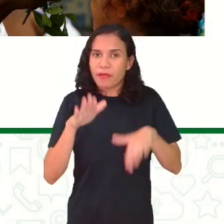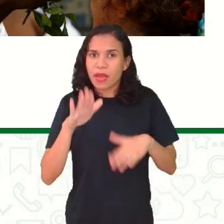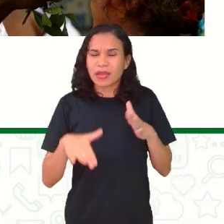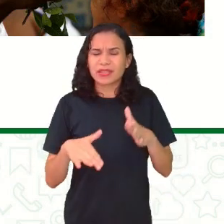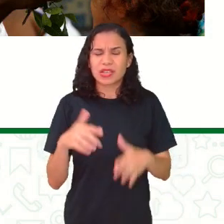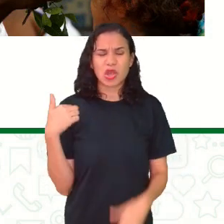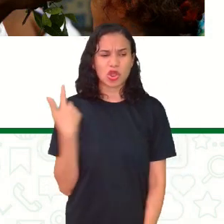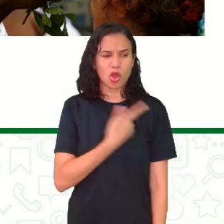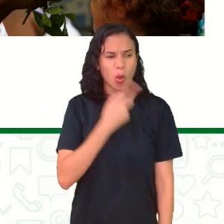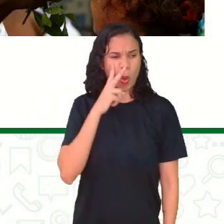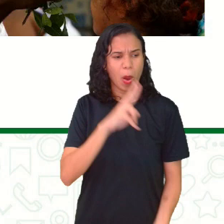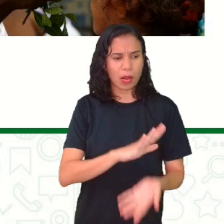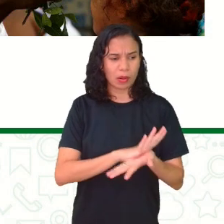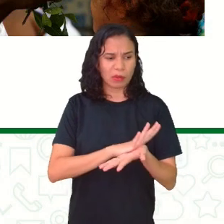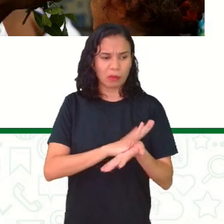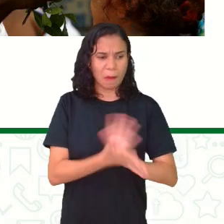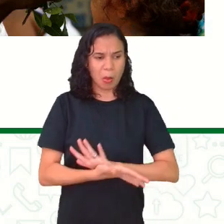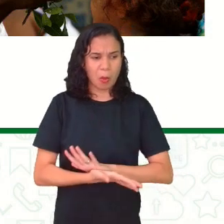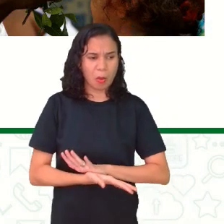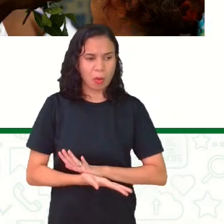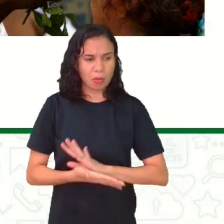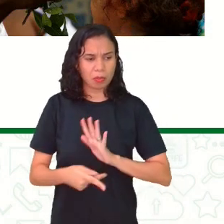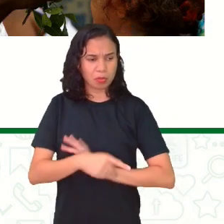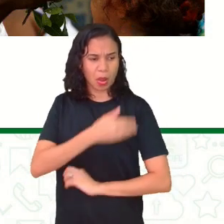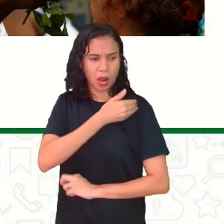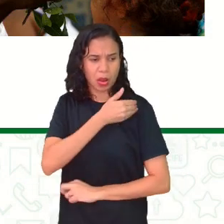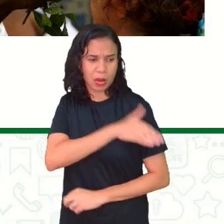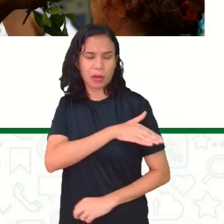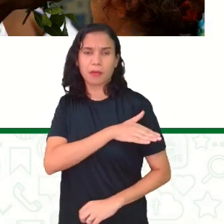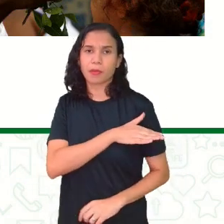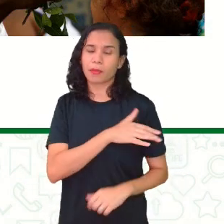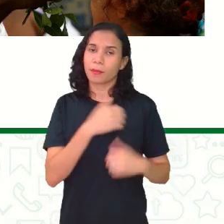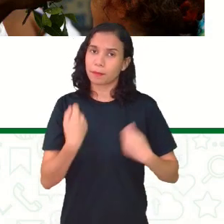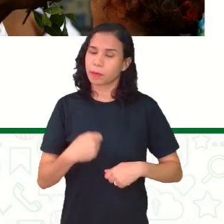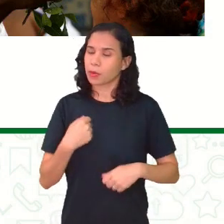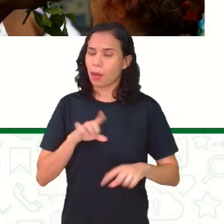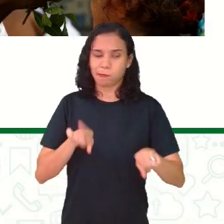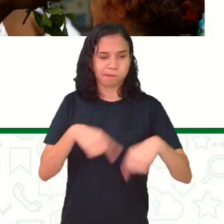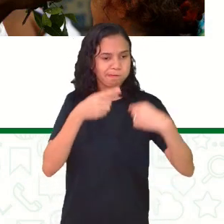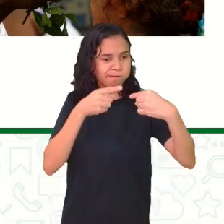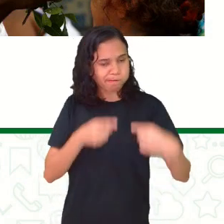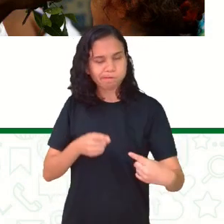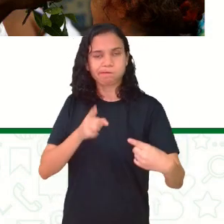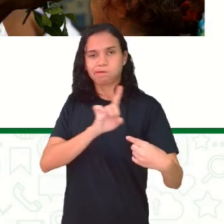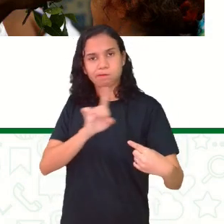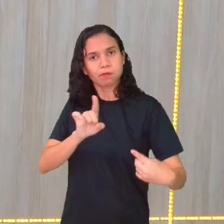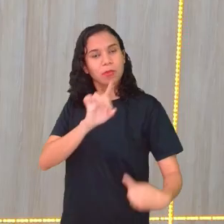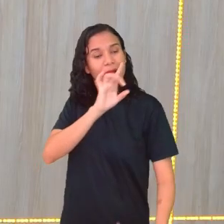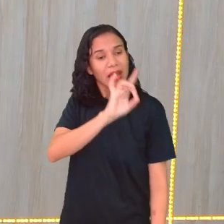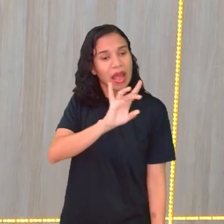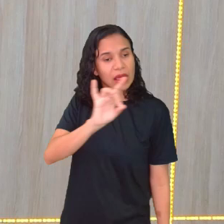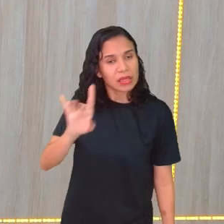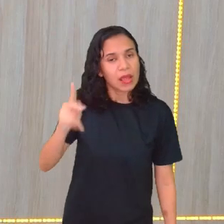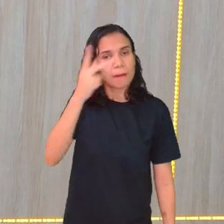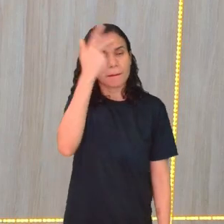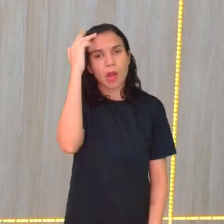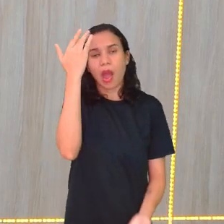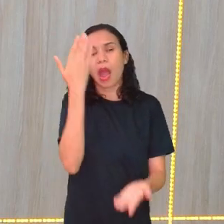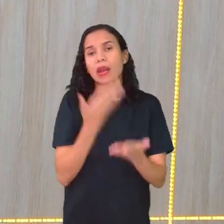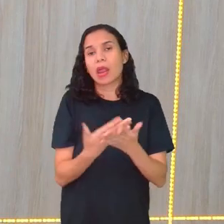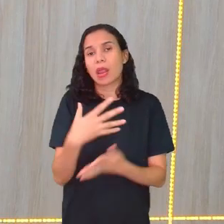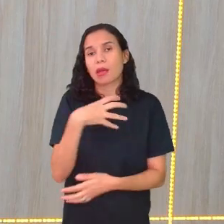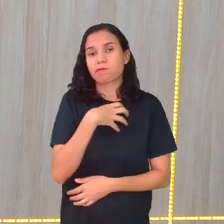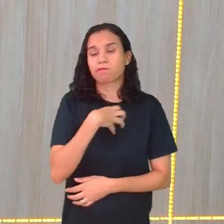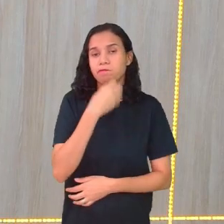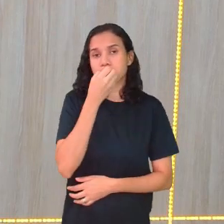um racismo, um preconceito muito forte. E a gente tem que combater isso. Cada pessoa acredita no que lhe faz